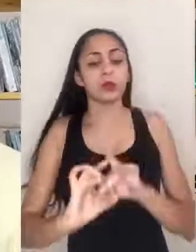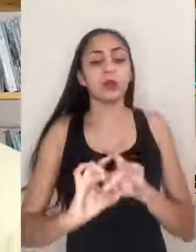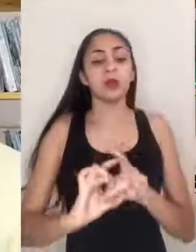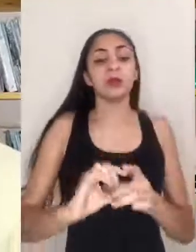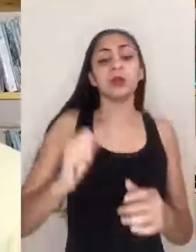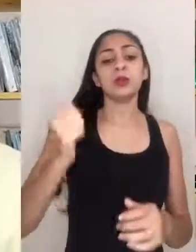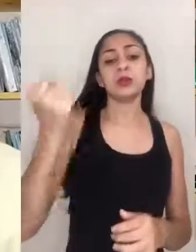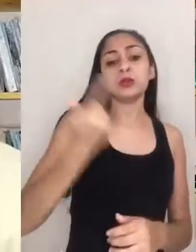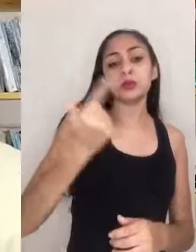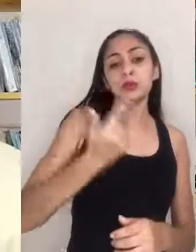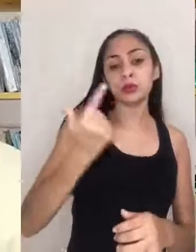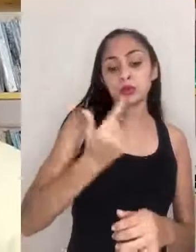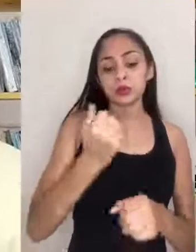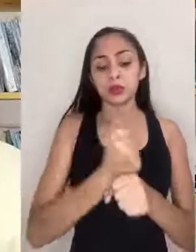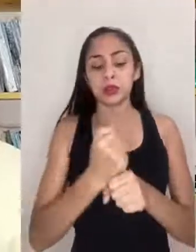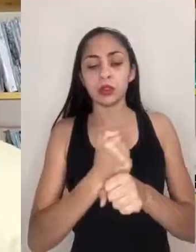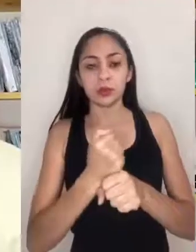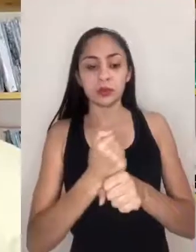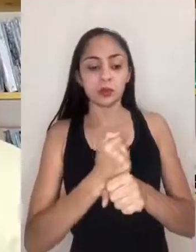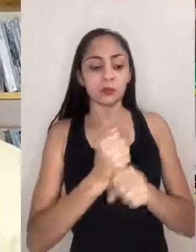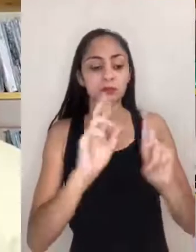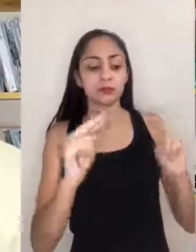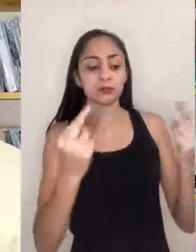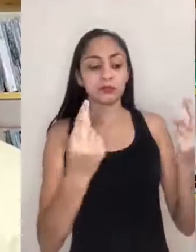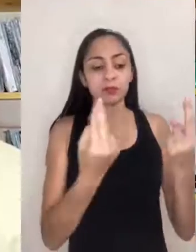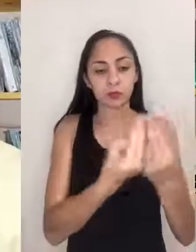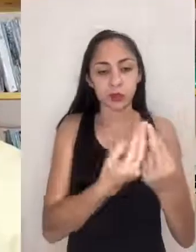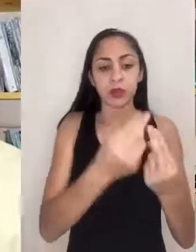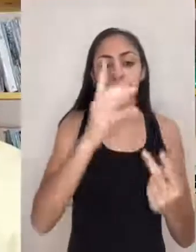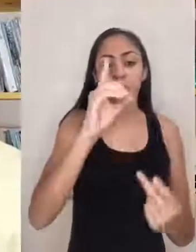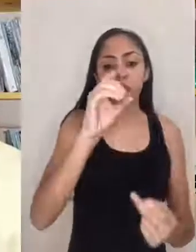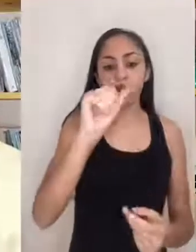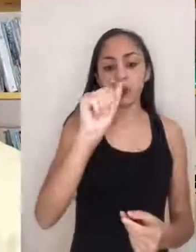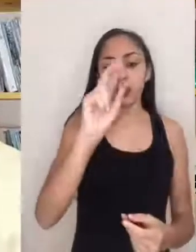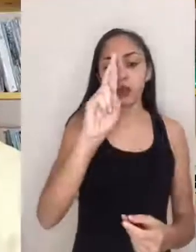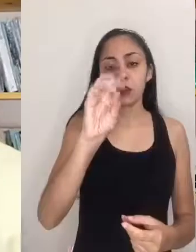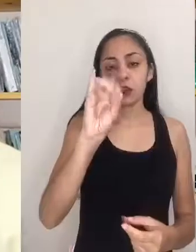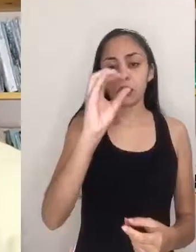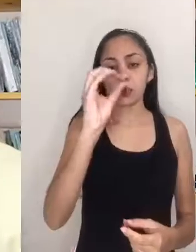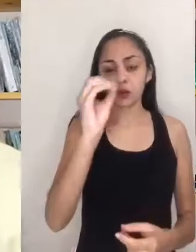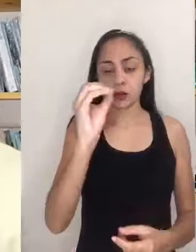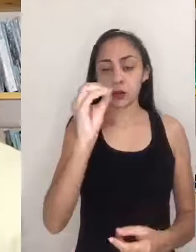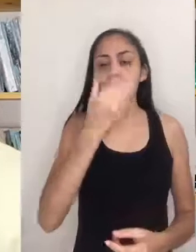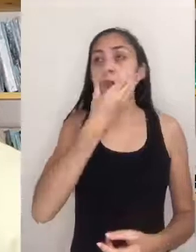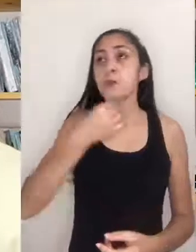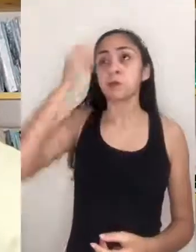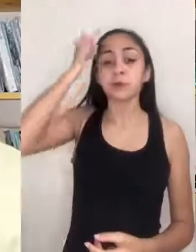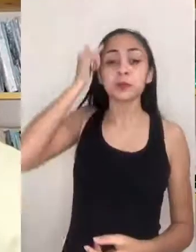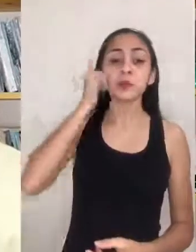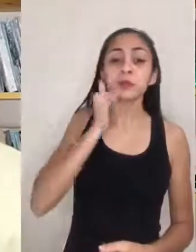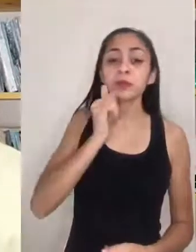ano de Dario, veio a palavra do Senhor ao profeta Zacarias, filho de Baraquias, filho de